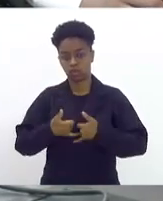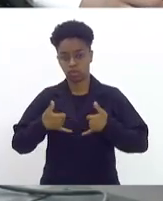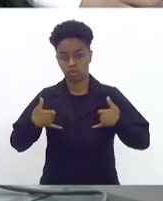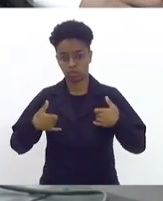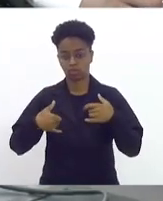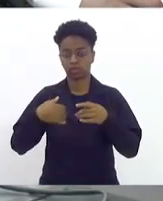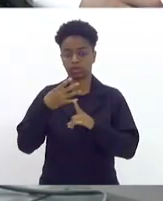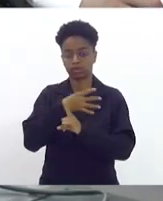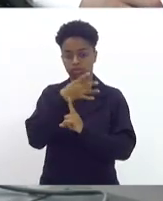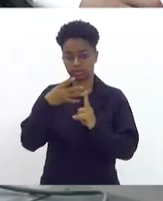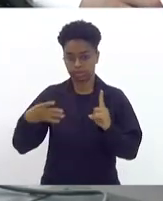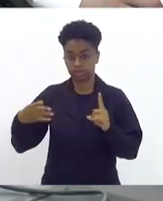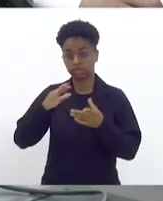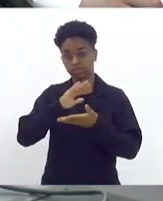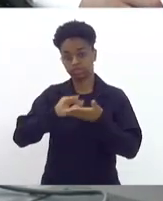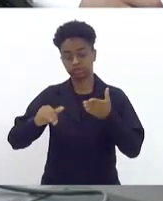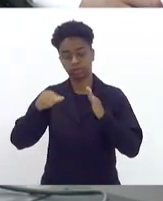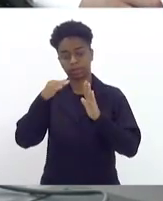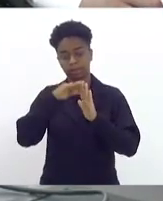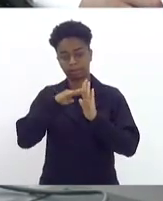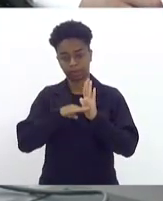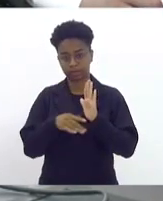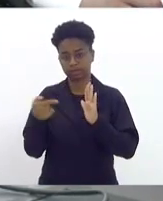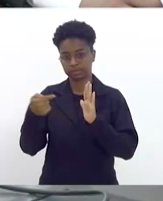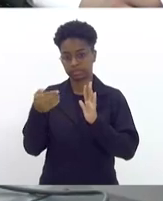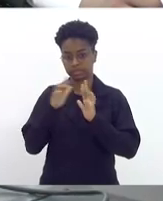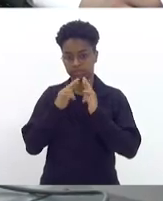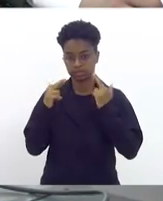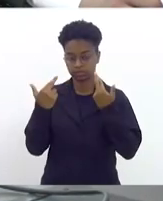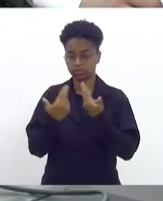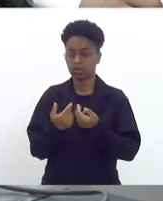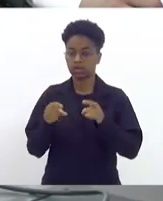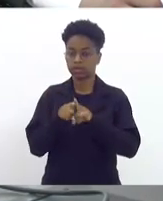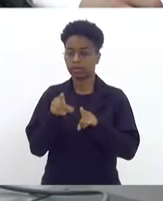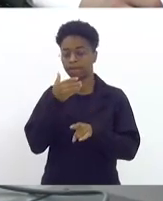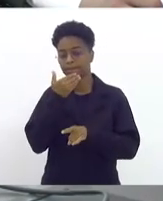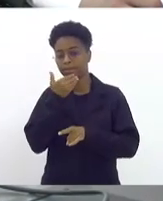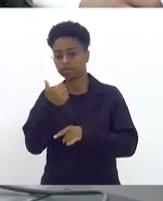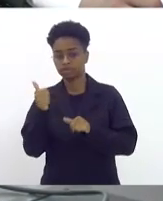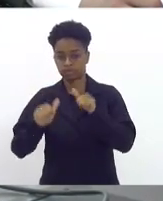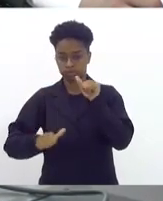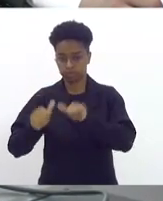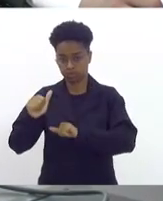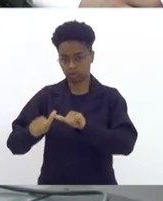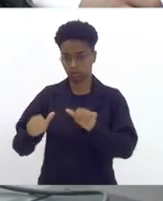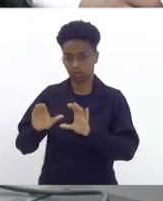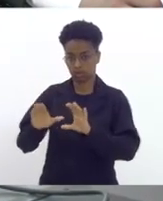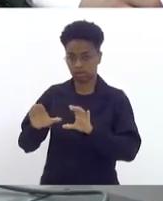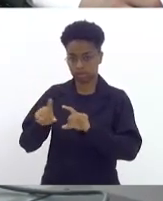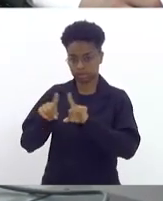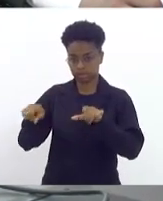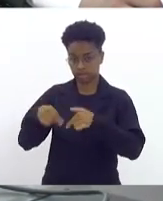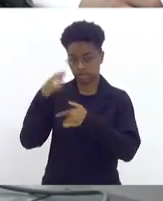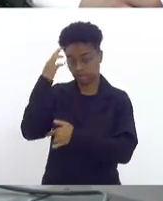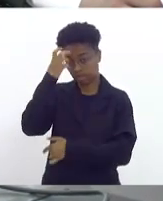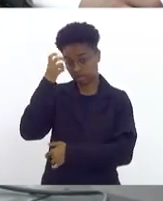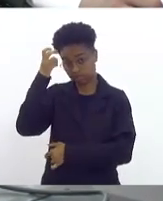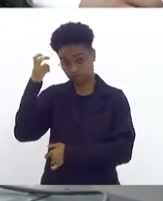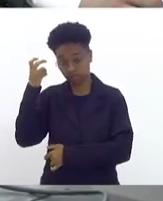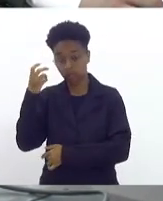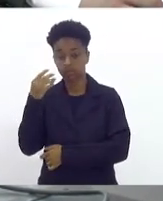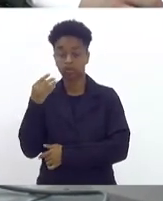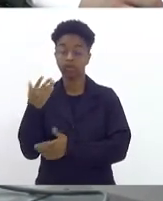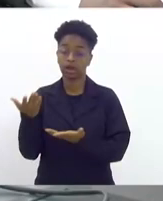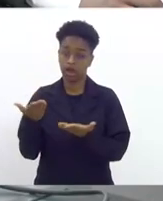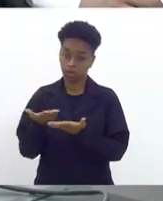retirado de pauta na sétima reunião ordinária e tinha saído com pedido de vista para o gabinete deputada Verônica Lima na quinta reunião extraordinária